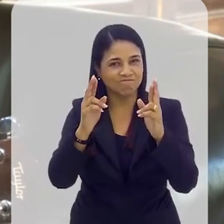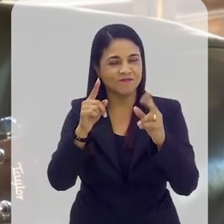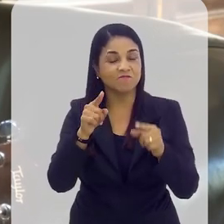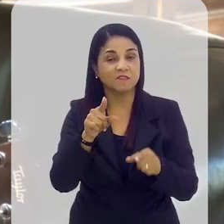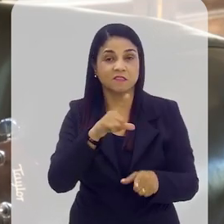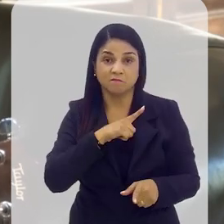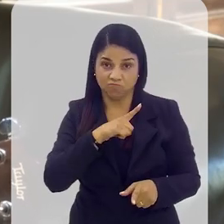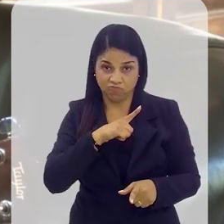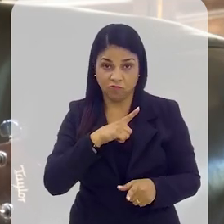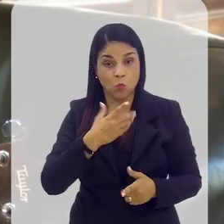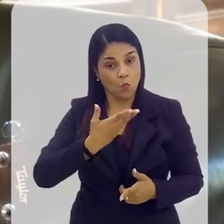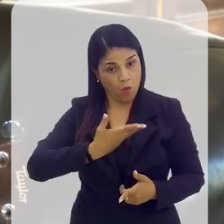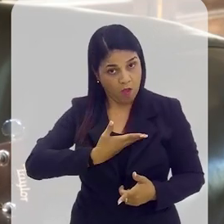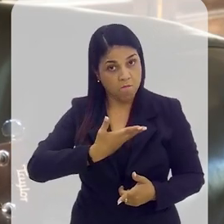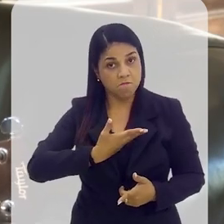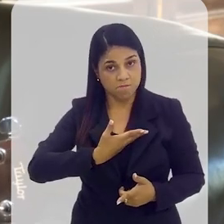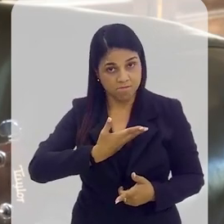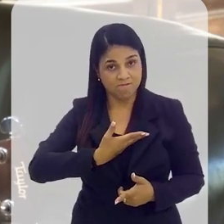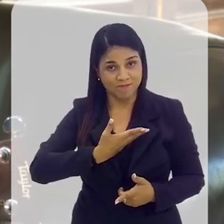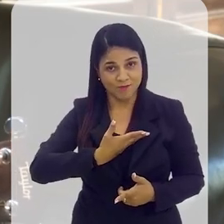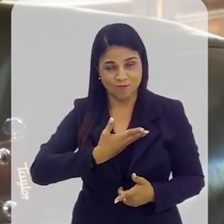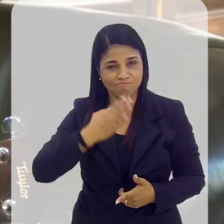um grande amigo ao lado de vocês